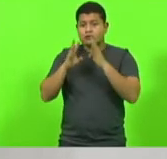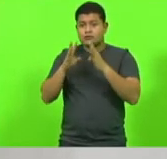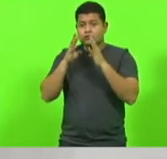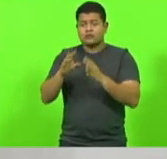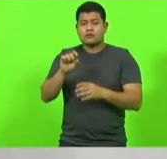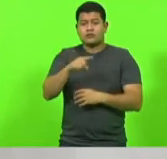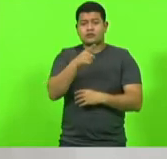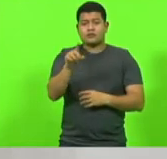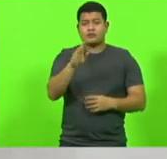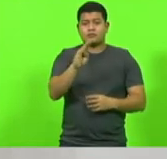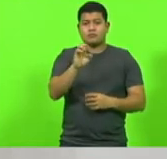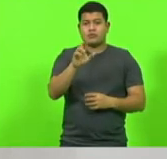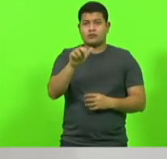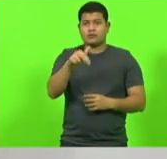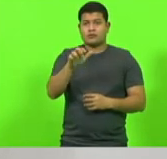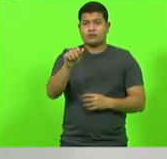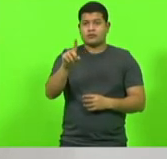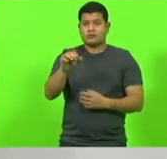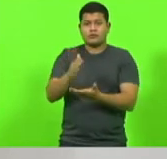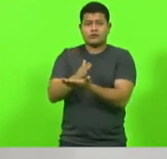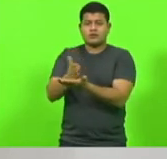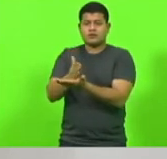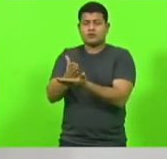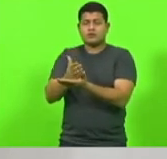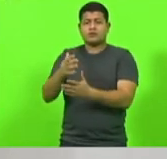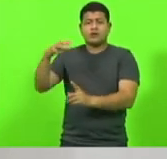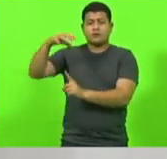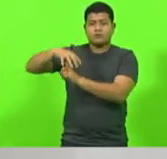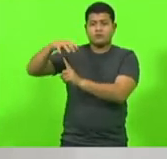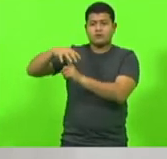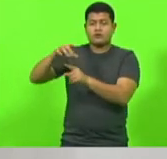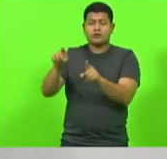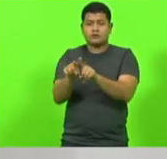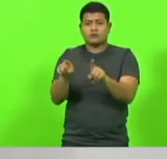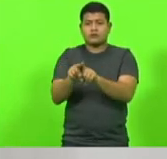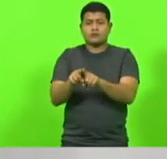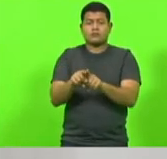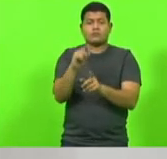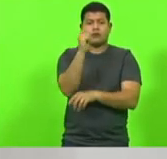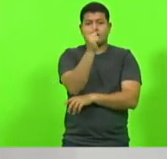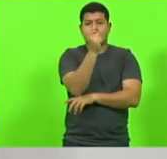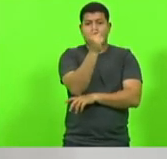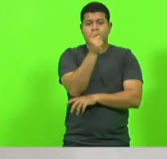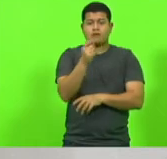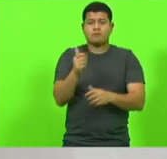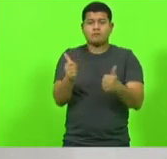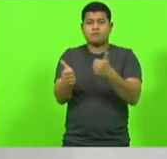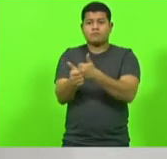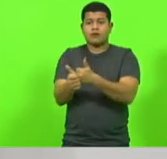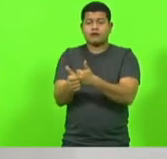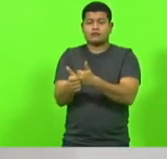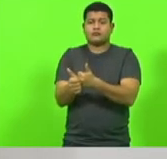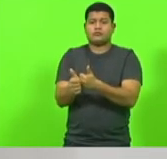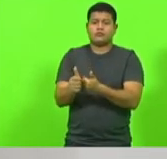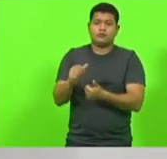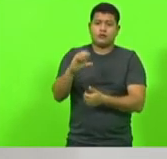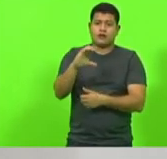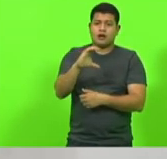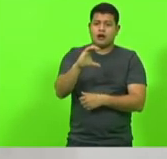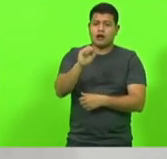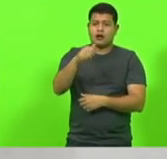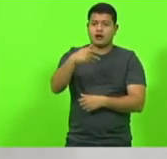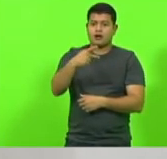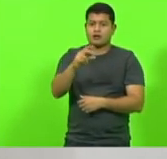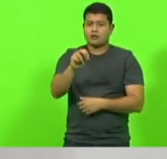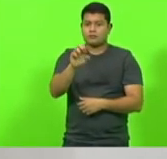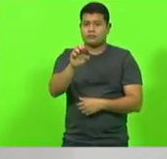na divisa com o Paraná, com a Argentina, lá perto de Campo Herê, e que,